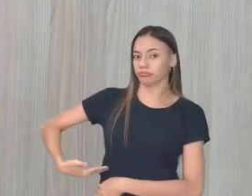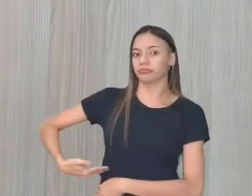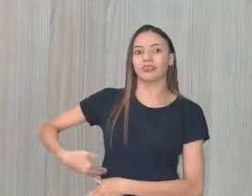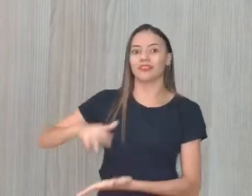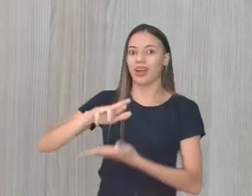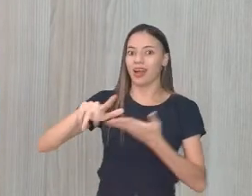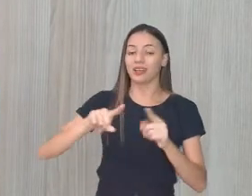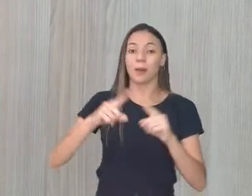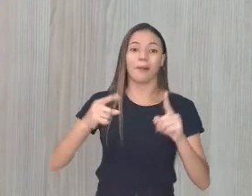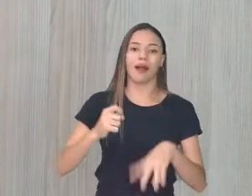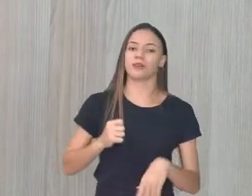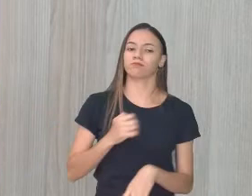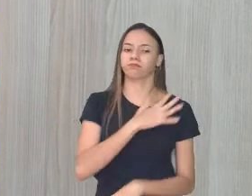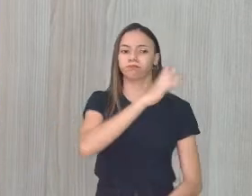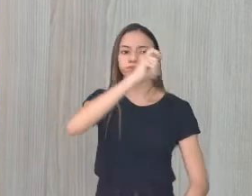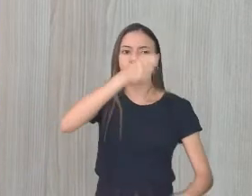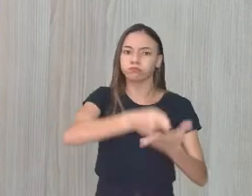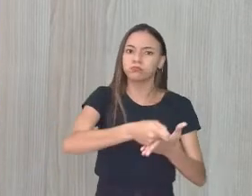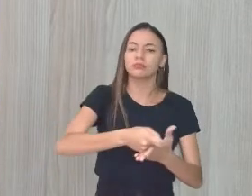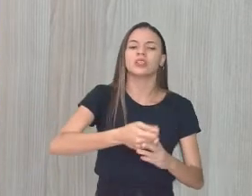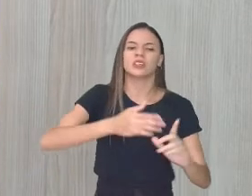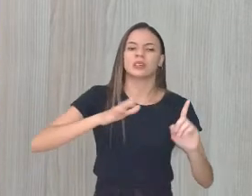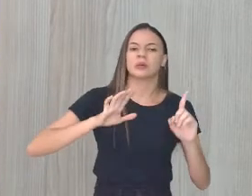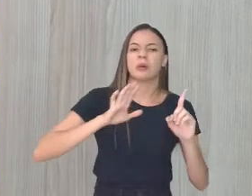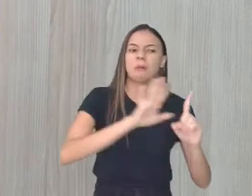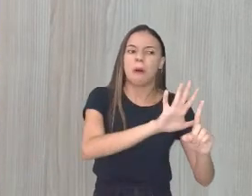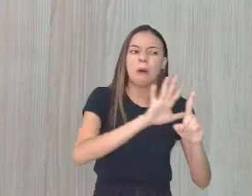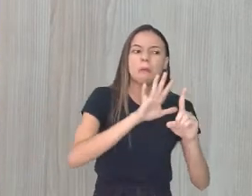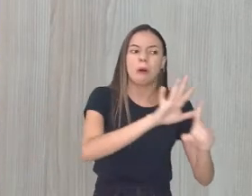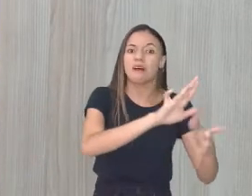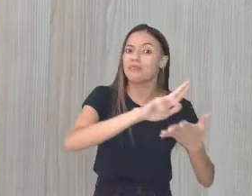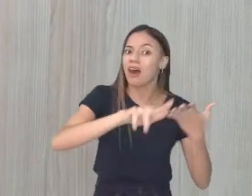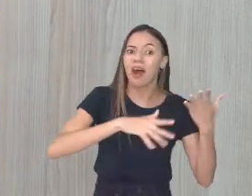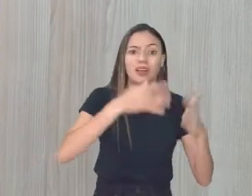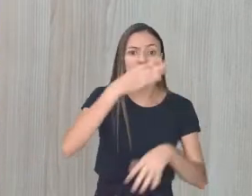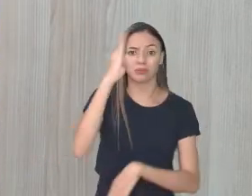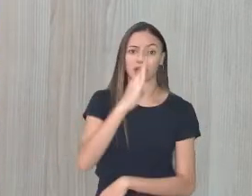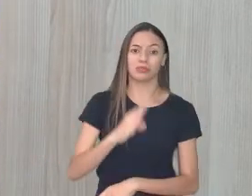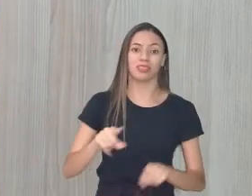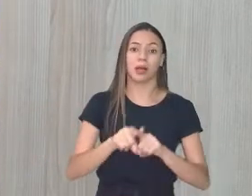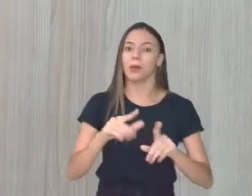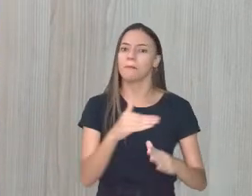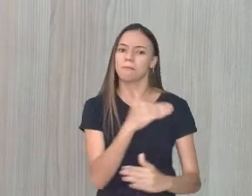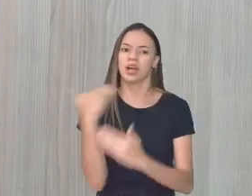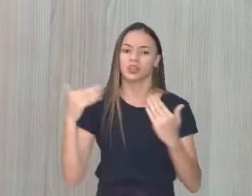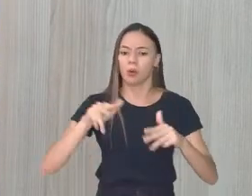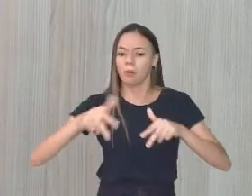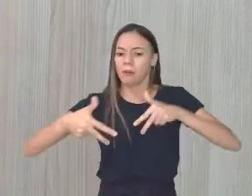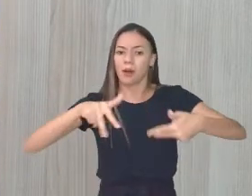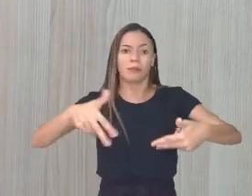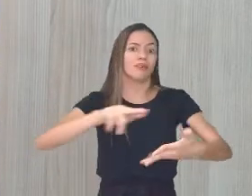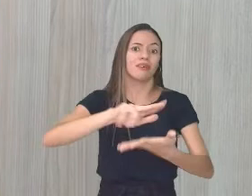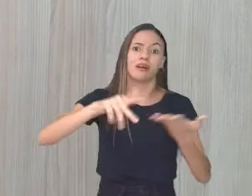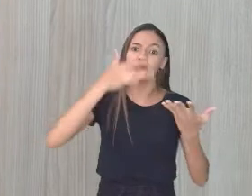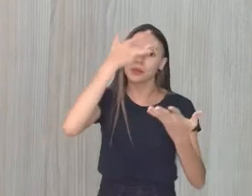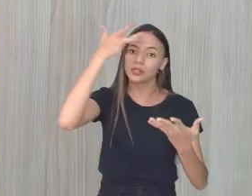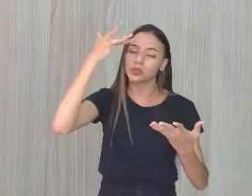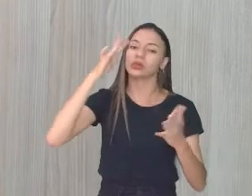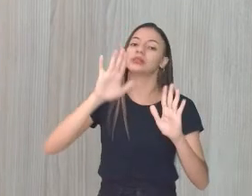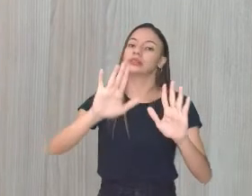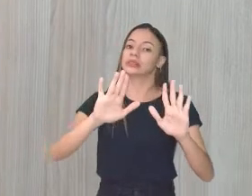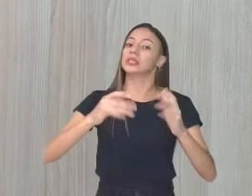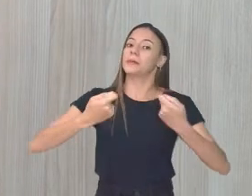uma ditadura muito cruel, que perseguiu muitos brasileiros, que matou muitas pessoas, e isso a gente precisa ver com